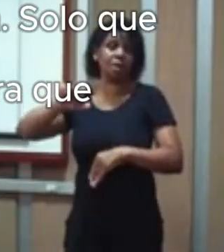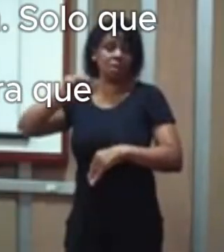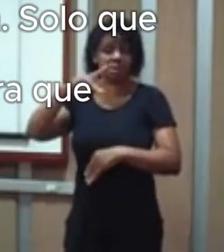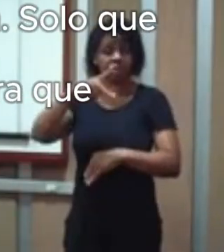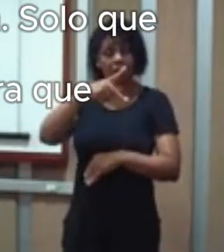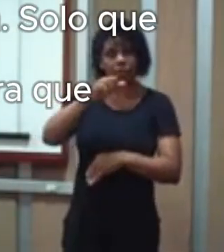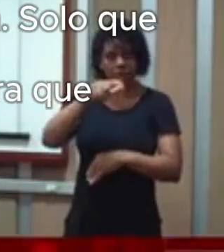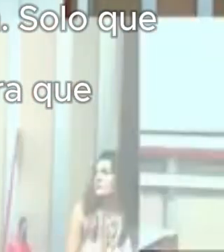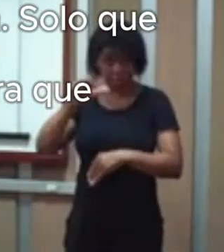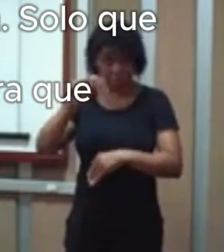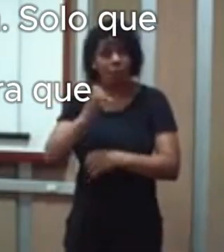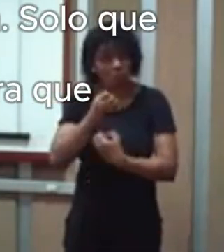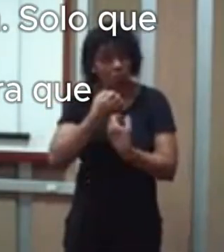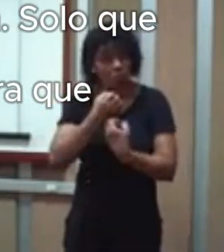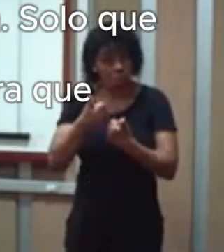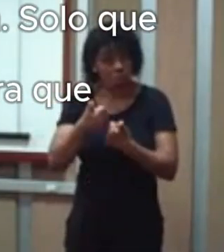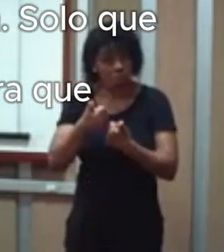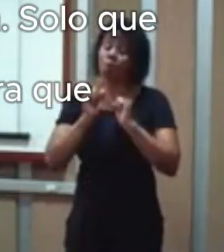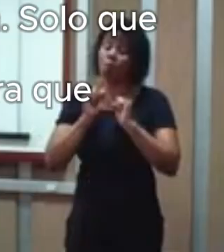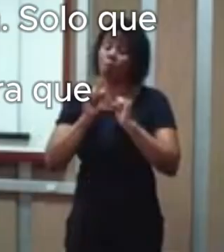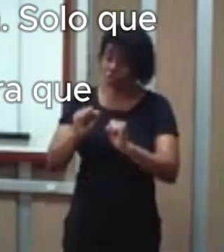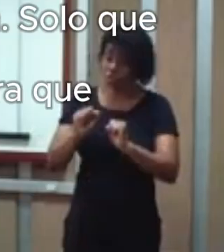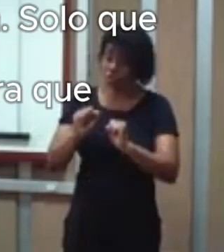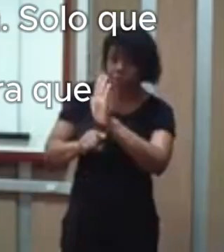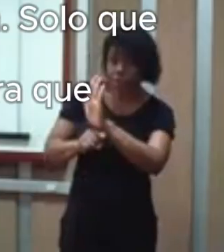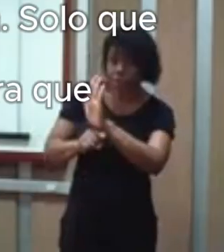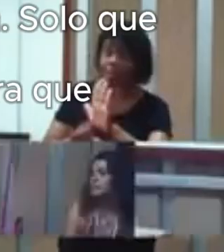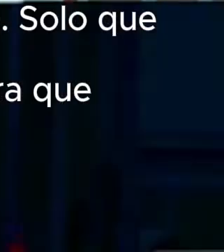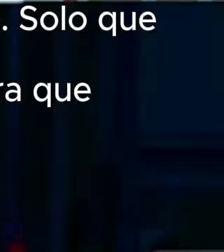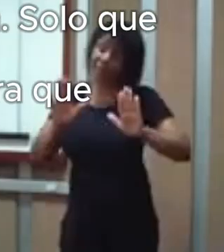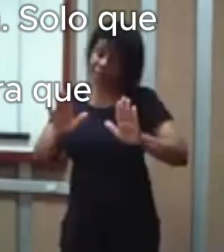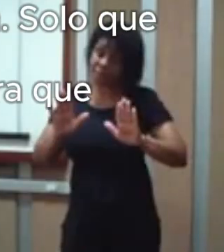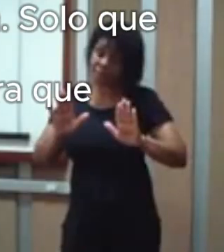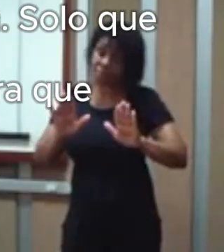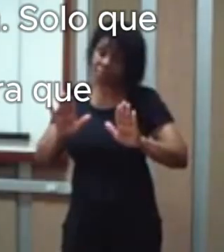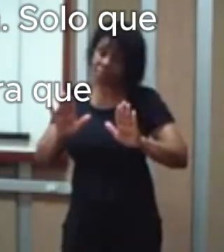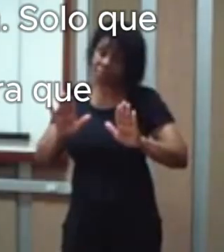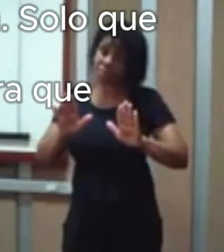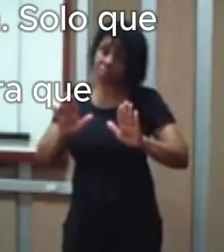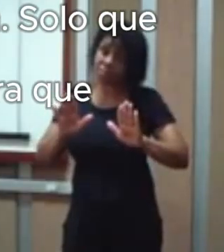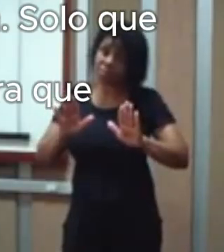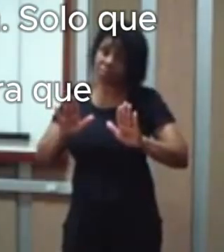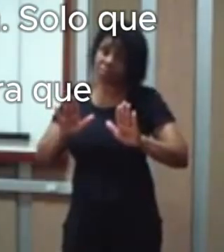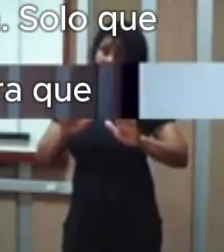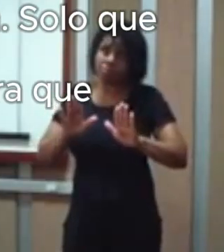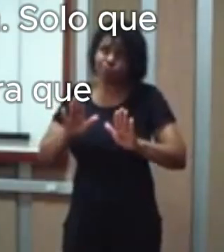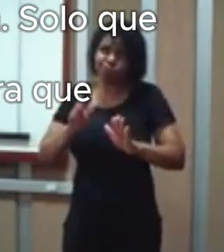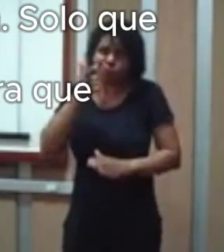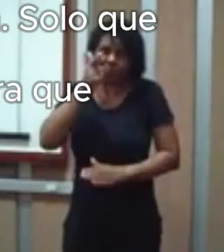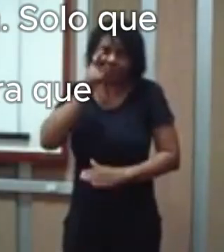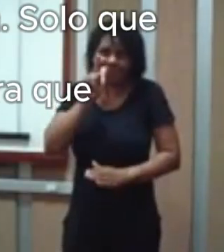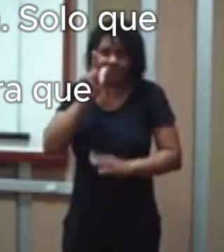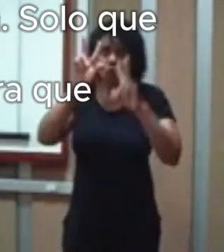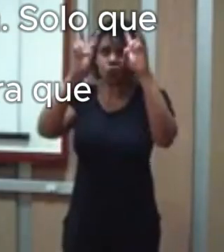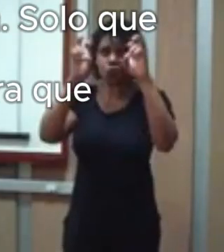polilaminina funciona, ela poderia funcionar ali também. Só que a gente não está dando conta ainda.